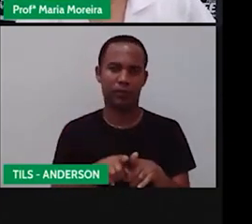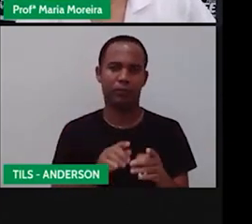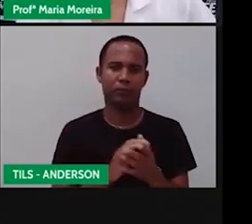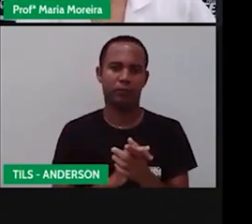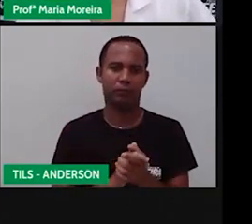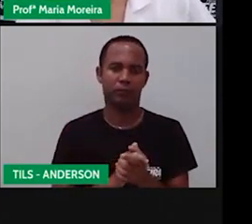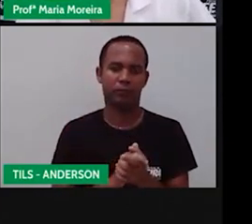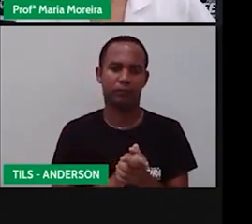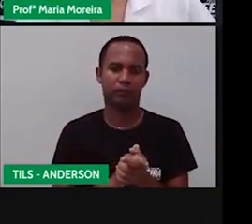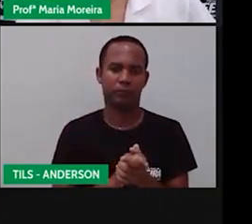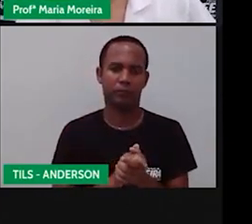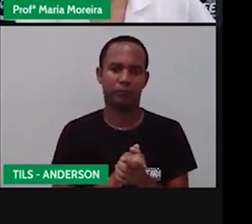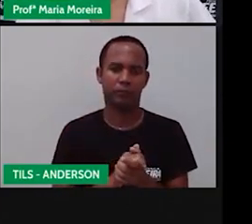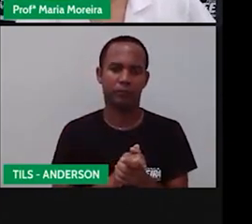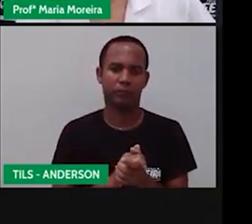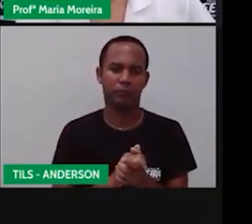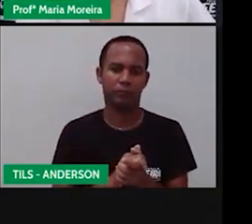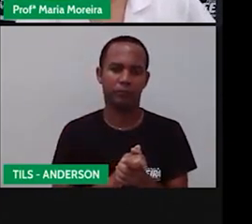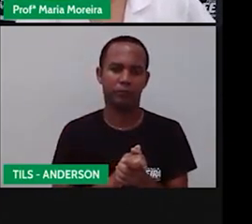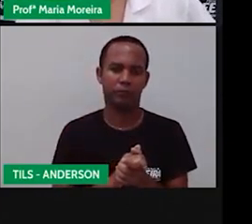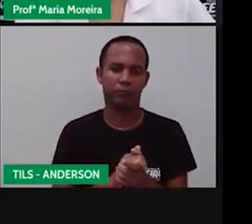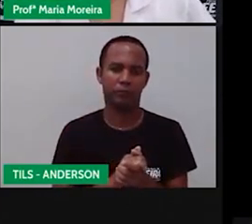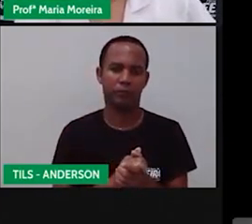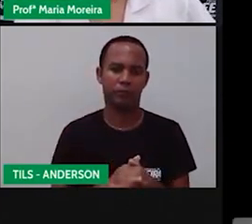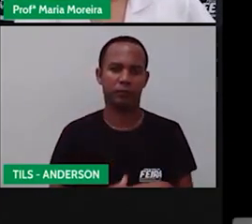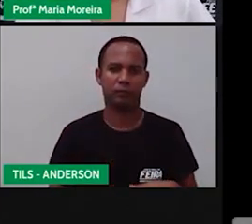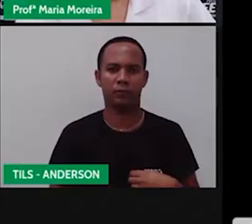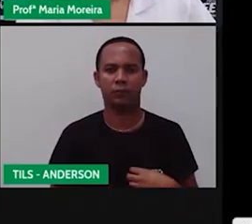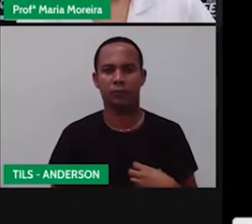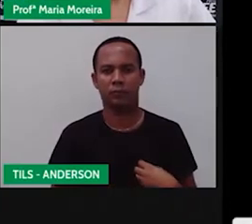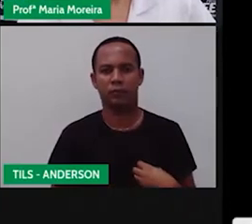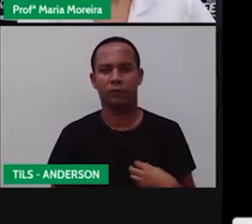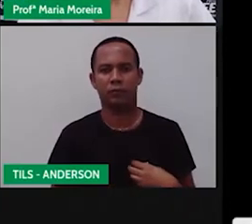isso? E tenho aqui o grilinho falante também.